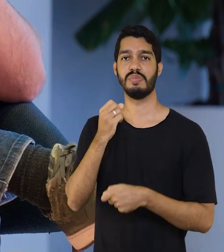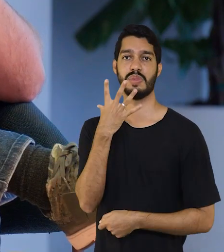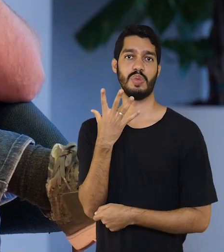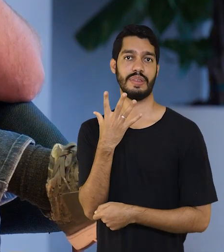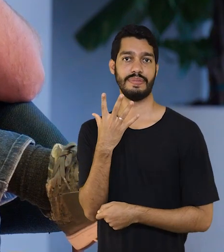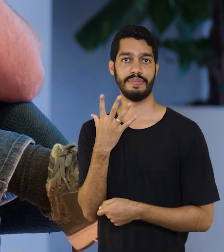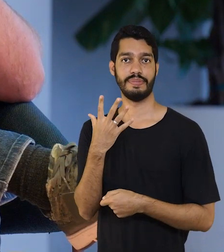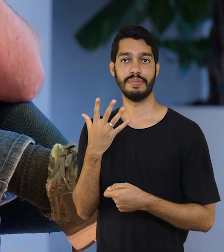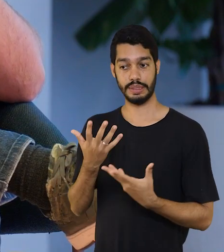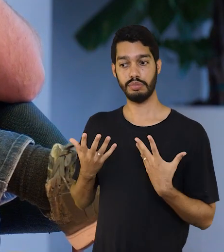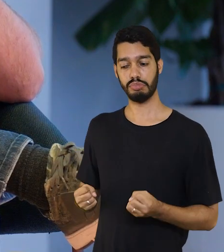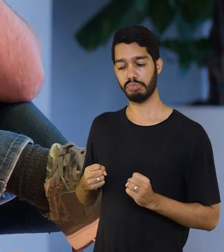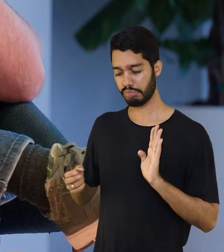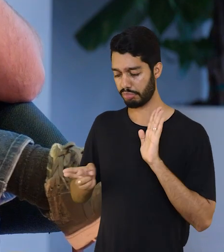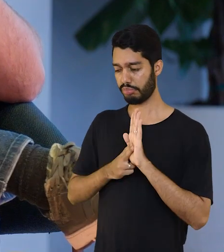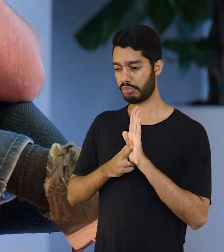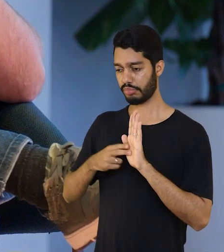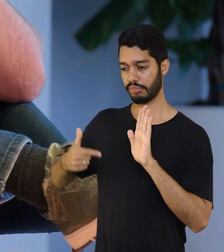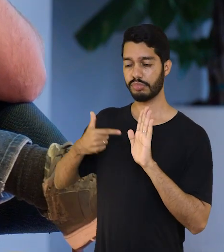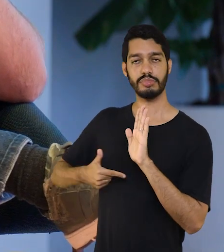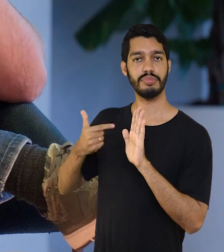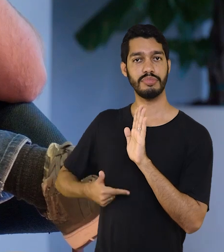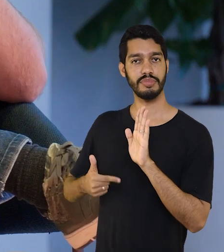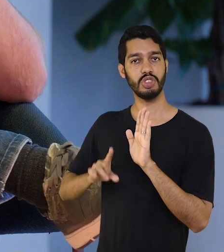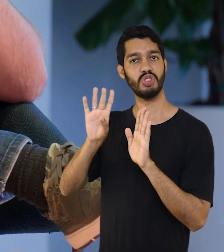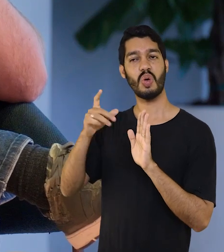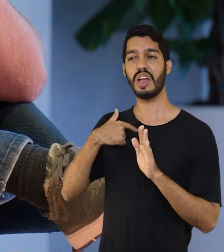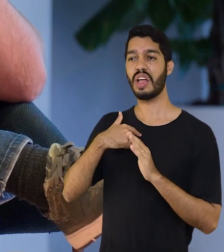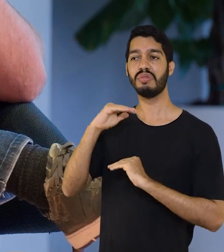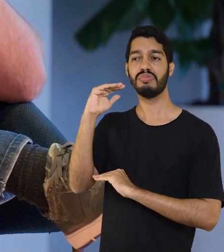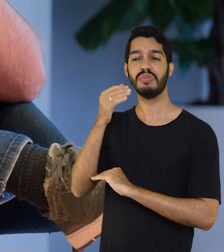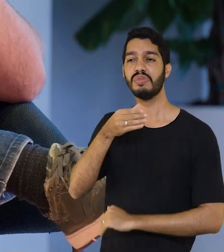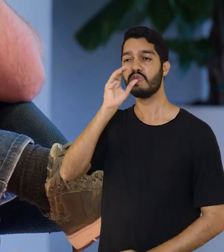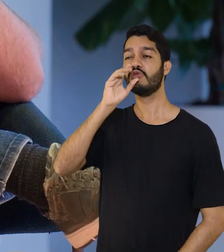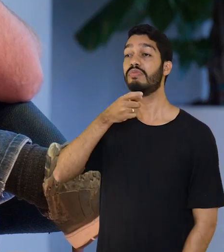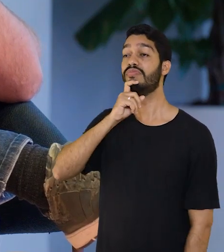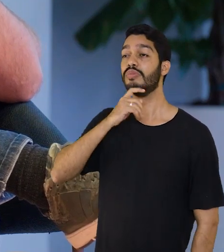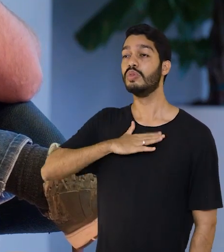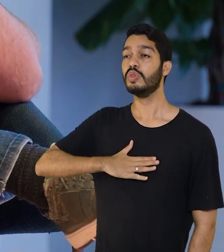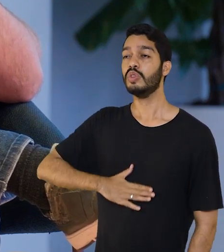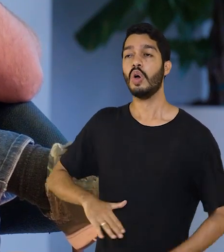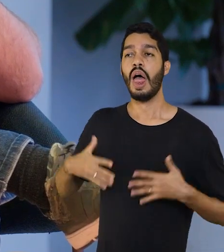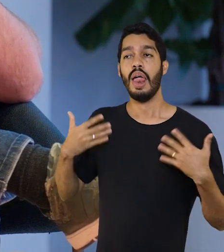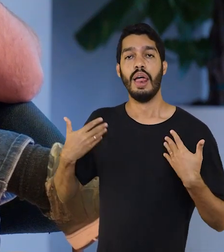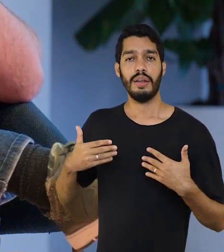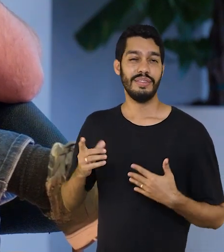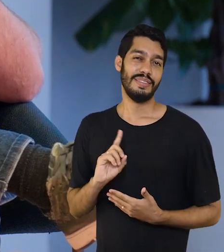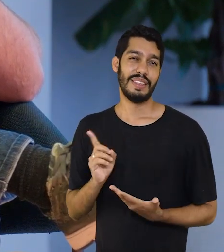ela consegue assumir um papel que vai muito além do eu sou um refrigerante para você se refrescar no